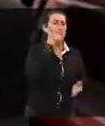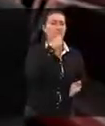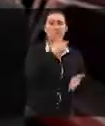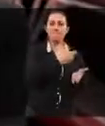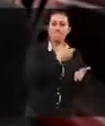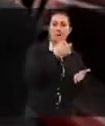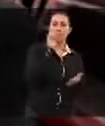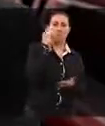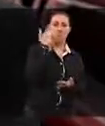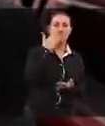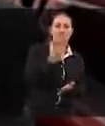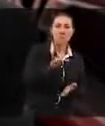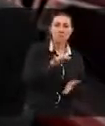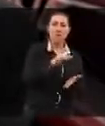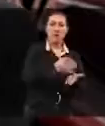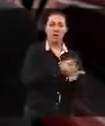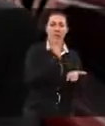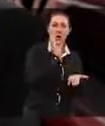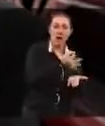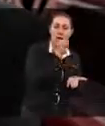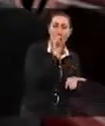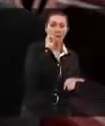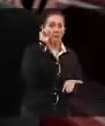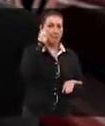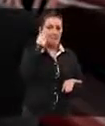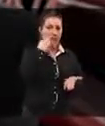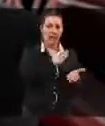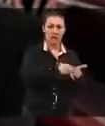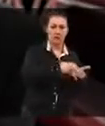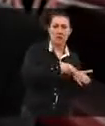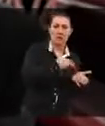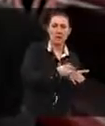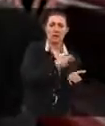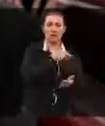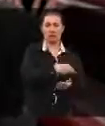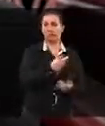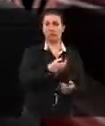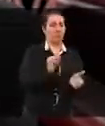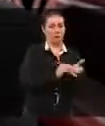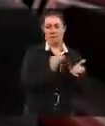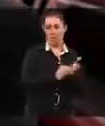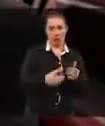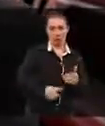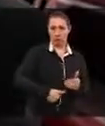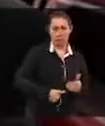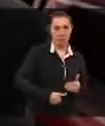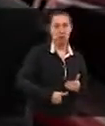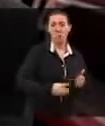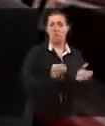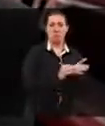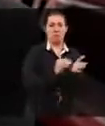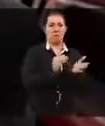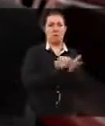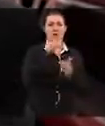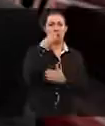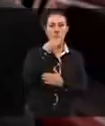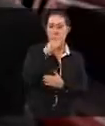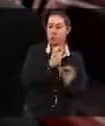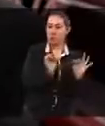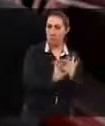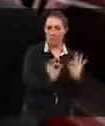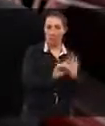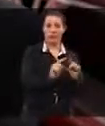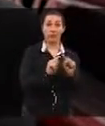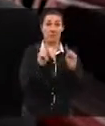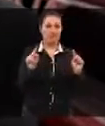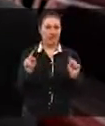um pão branco com uma margarina e um café preto. Eu estou me alimentando, eu não vou ter uma hipoglicemia, não vou ficar com fome, né?